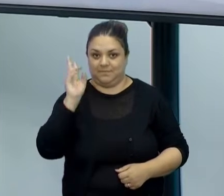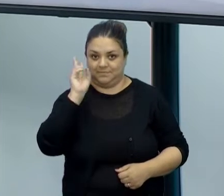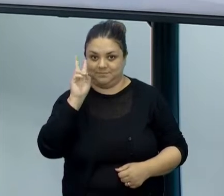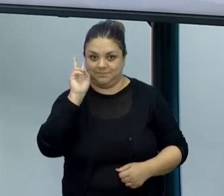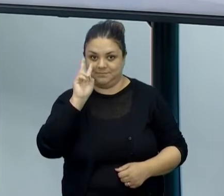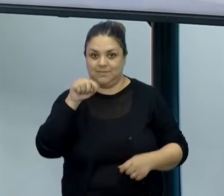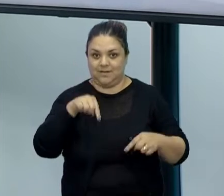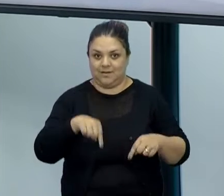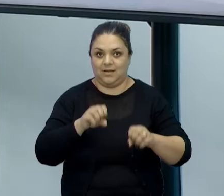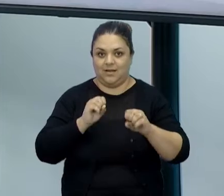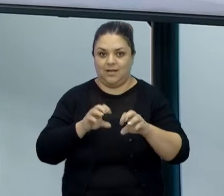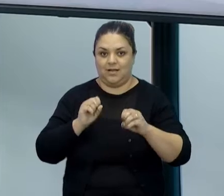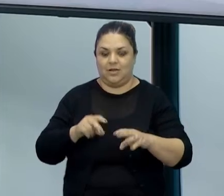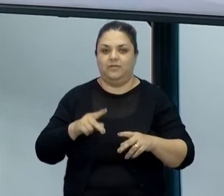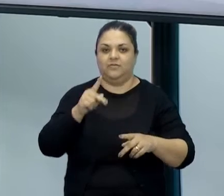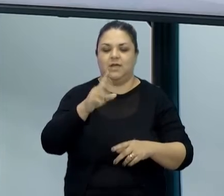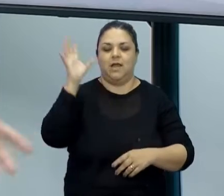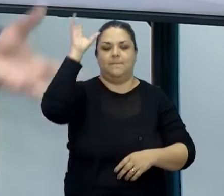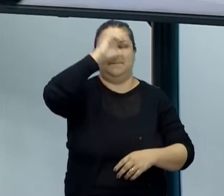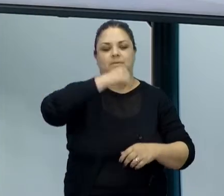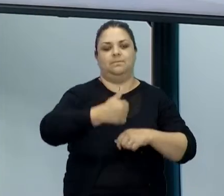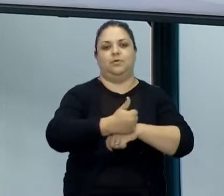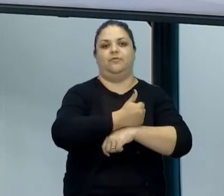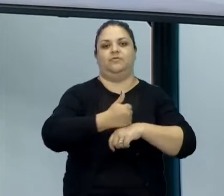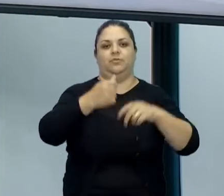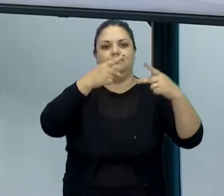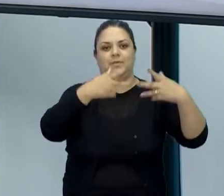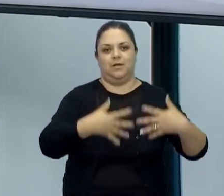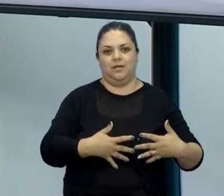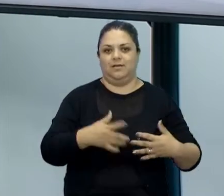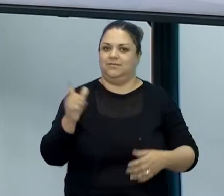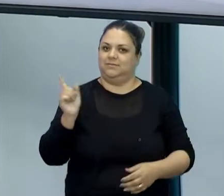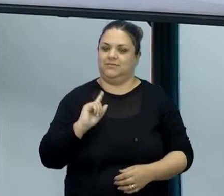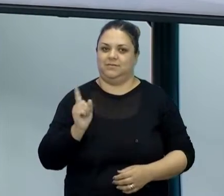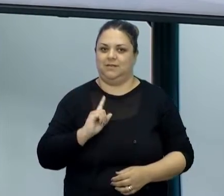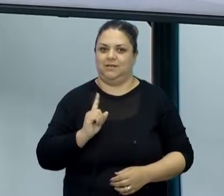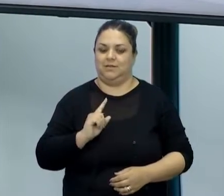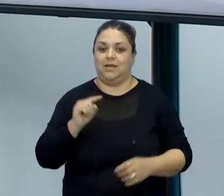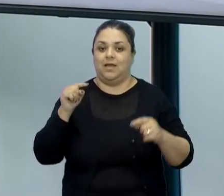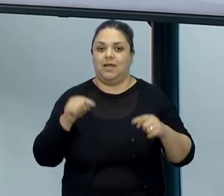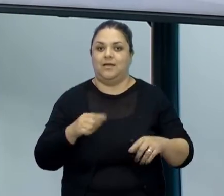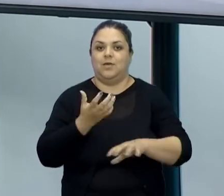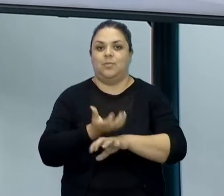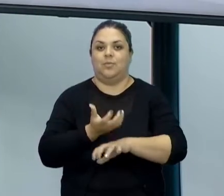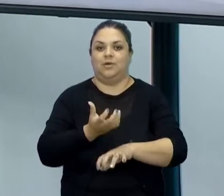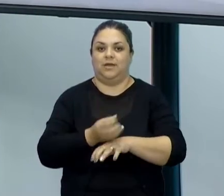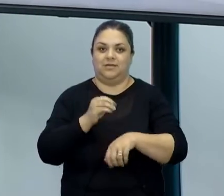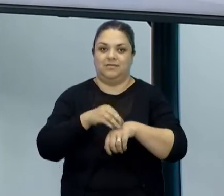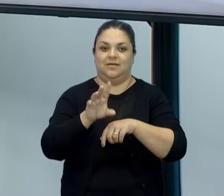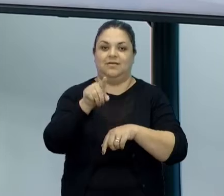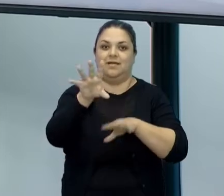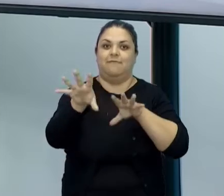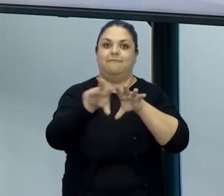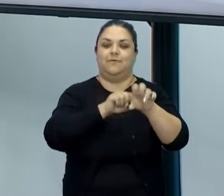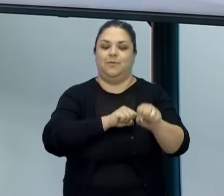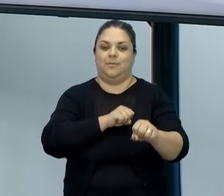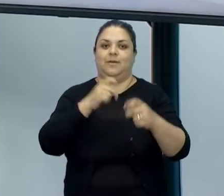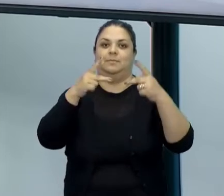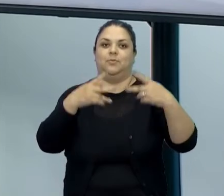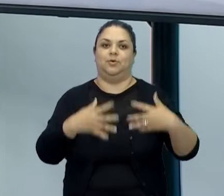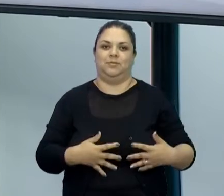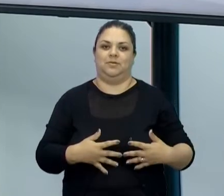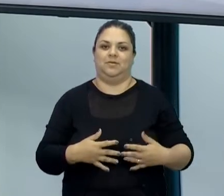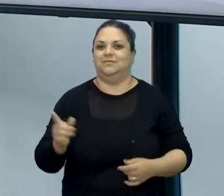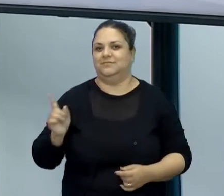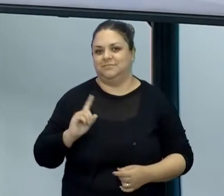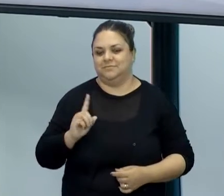você não vai sair um programador. A intenção deste componente não é tornar você um